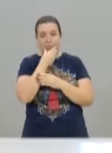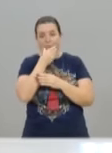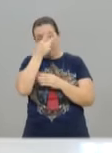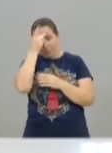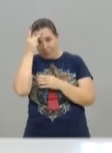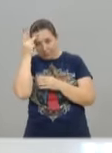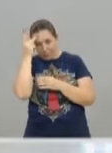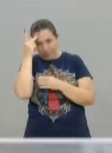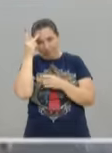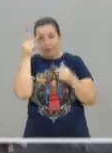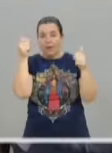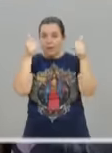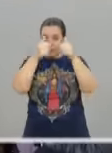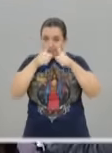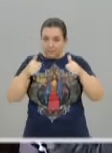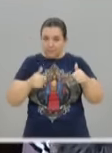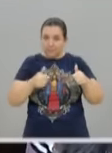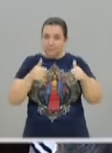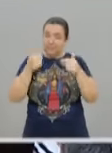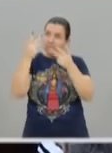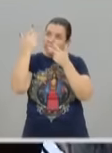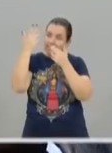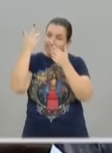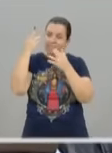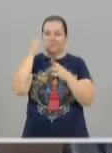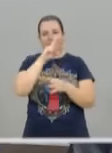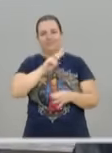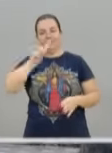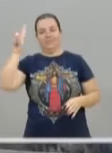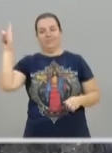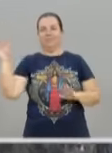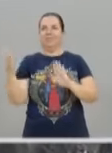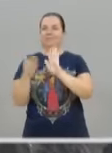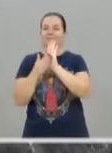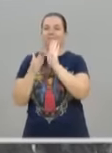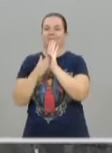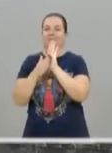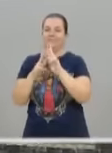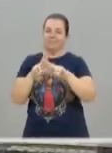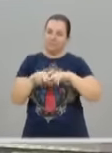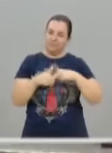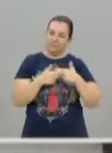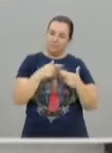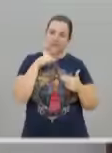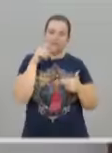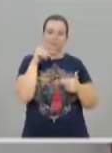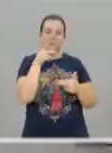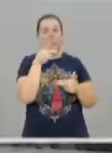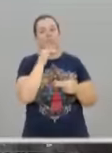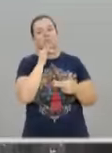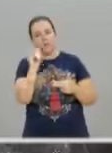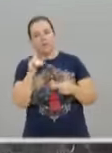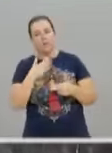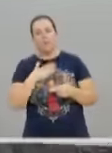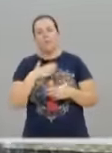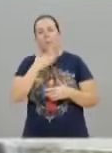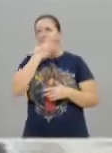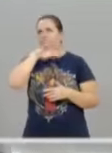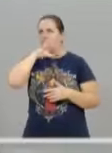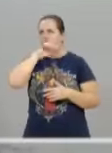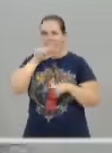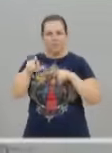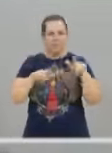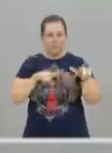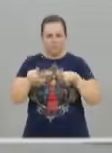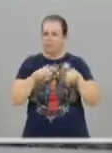Deus na sua proposta por isso ele diz meu pai trabalha sempre